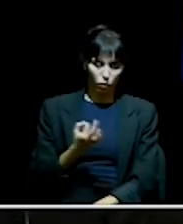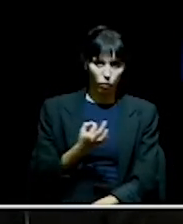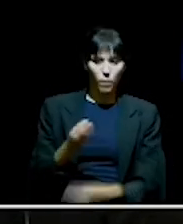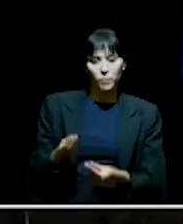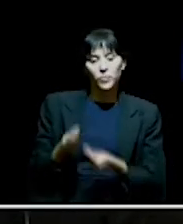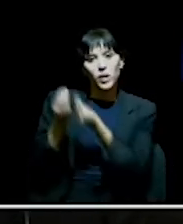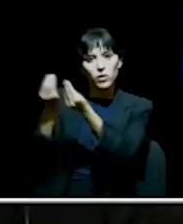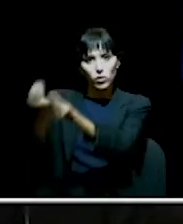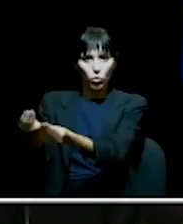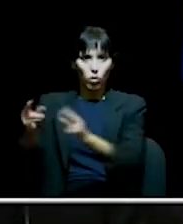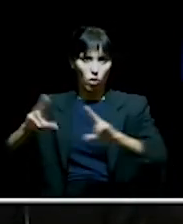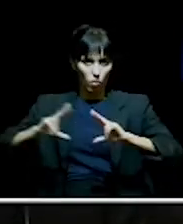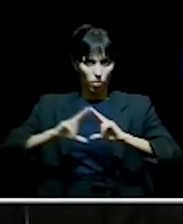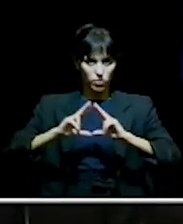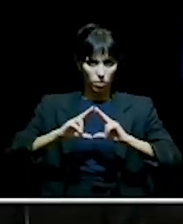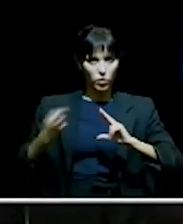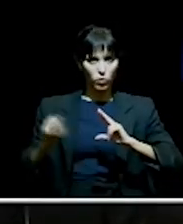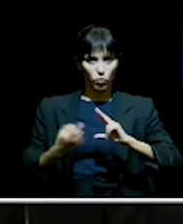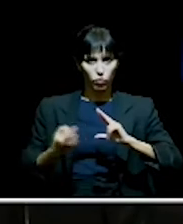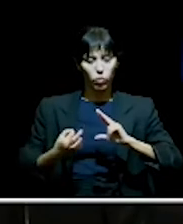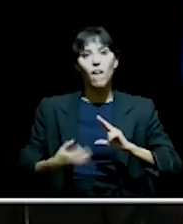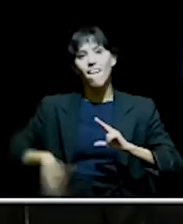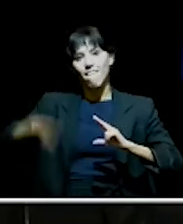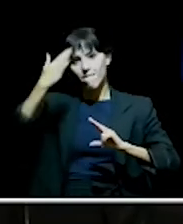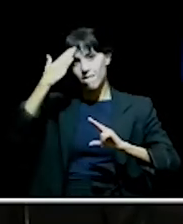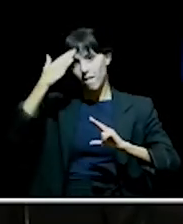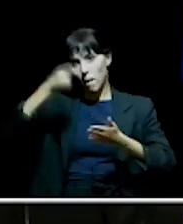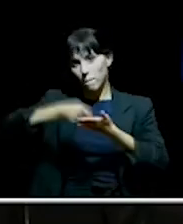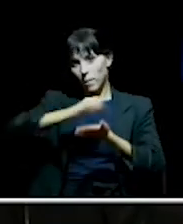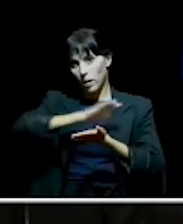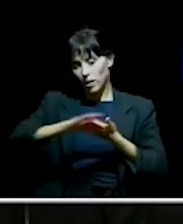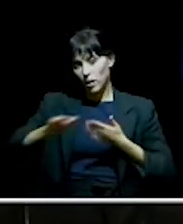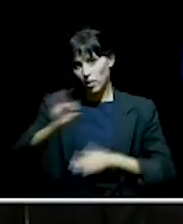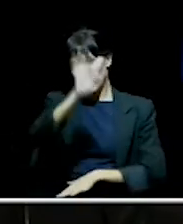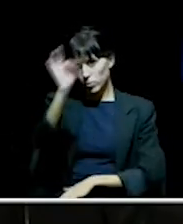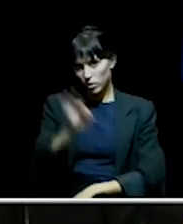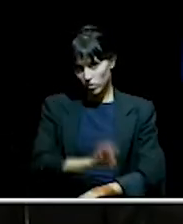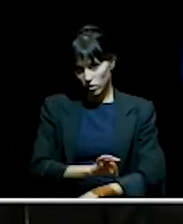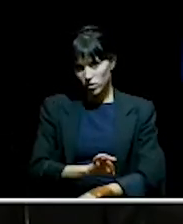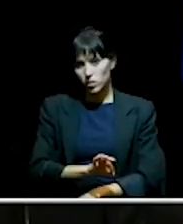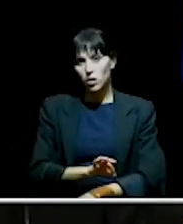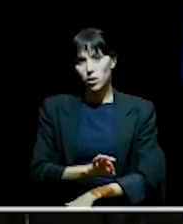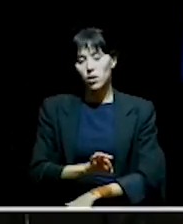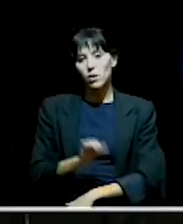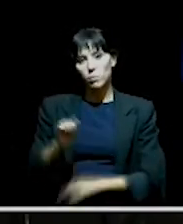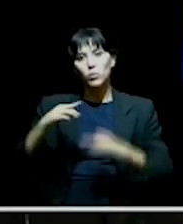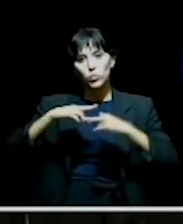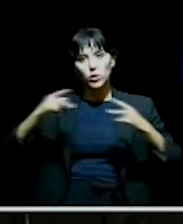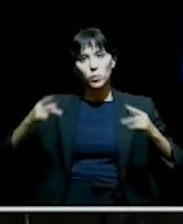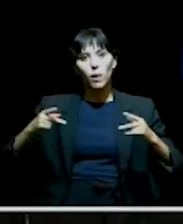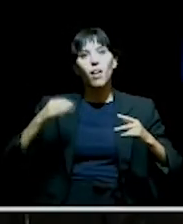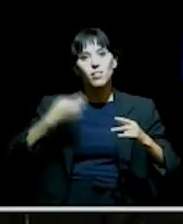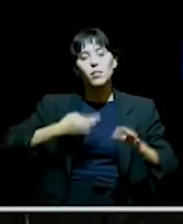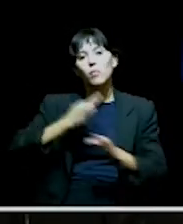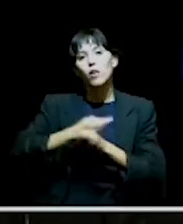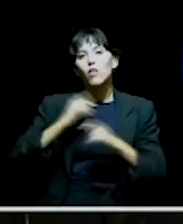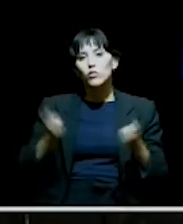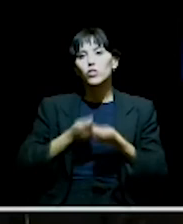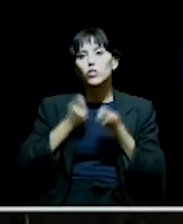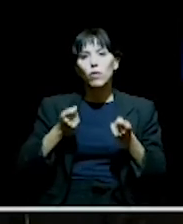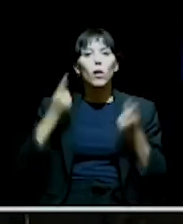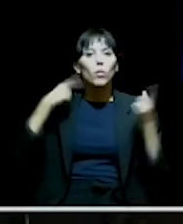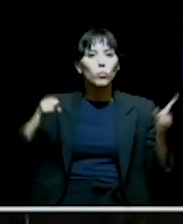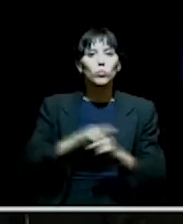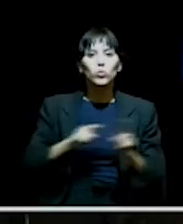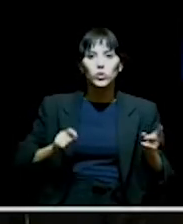Summit. Planeia manter a isenção total de taxas municipais aos grandes festivais de música, que todos os anos implica a perda de milhões